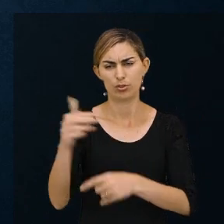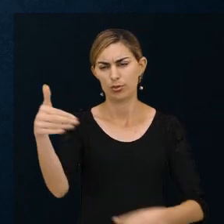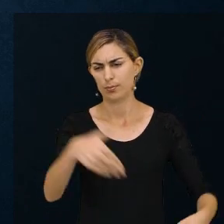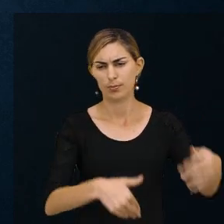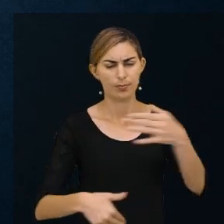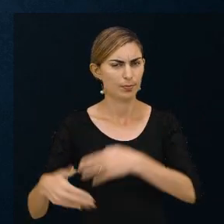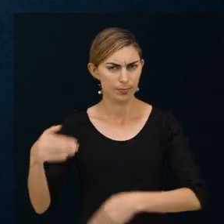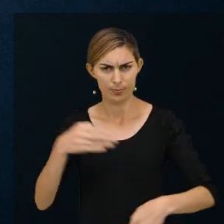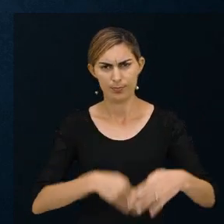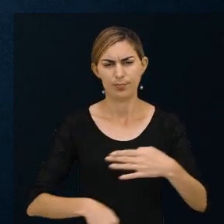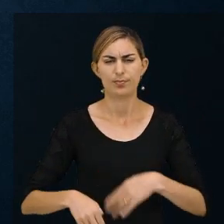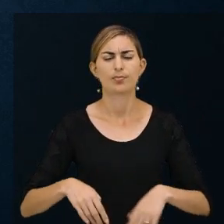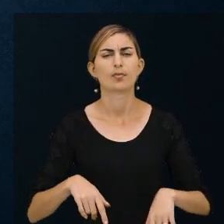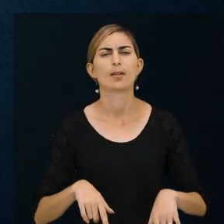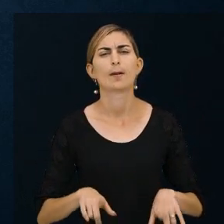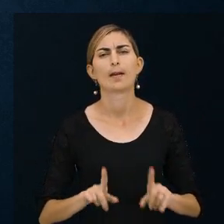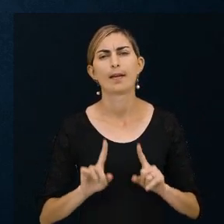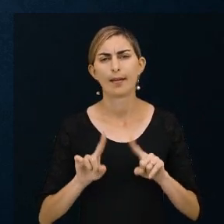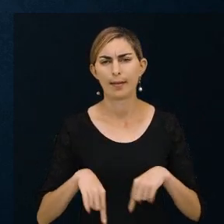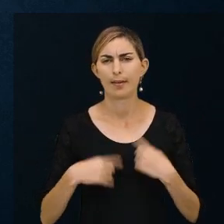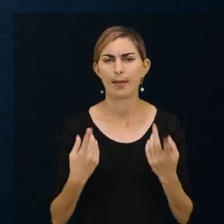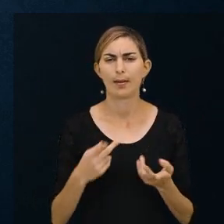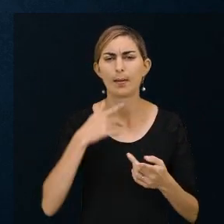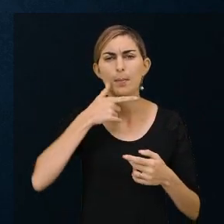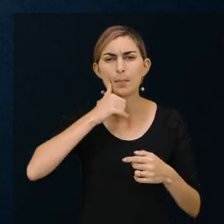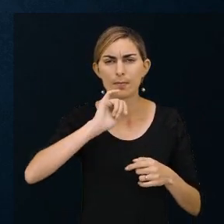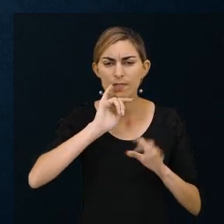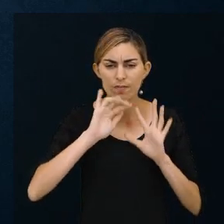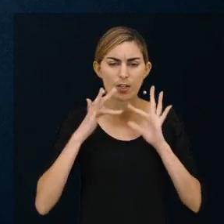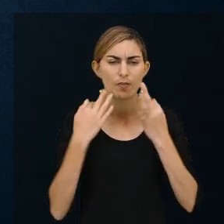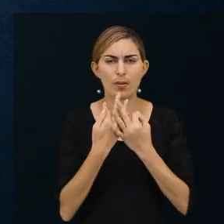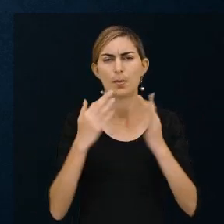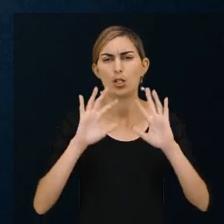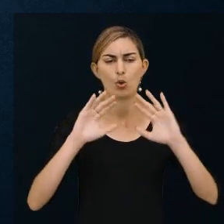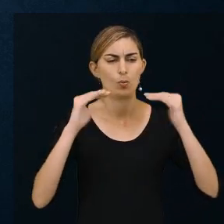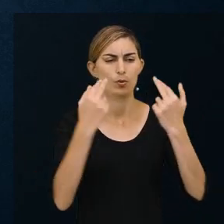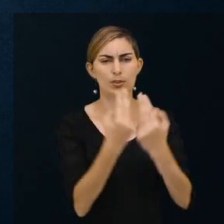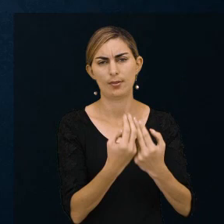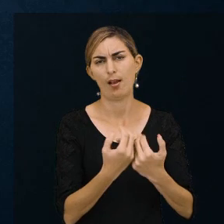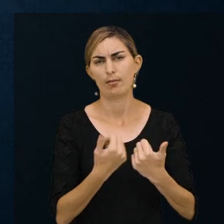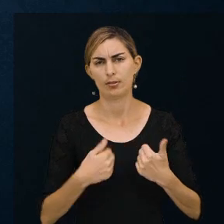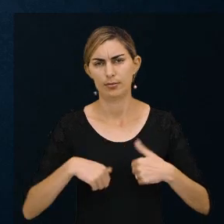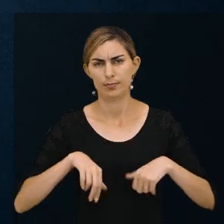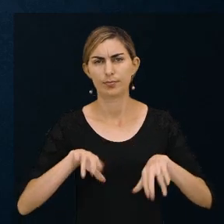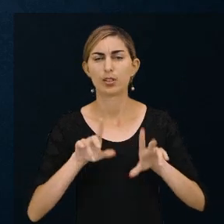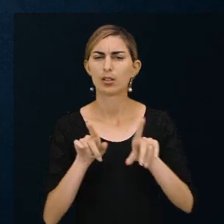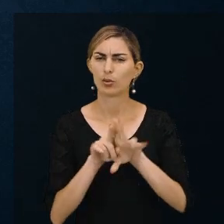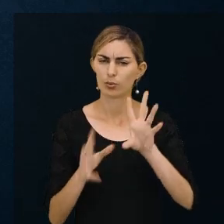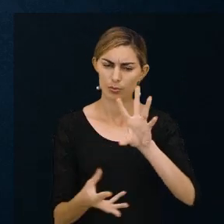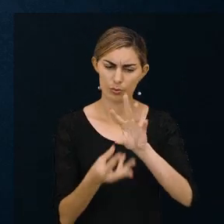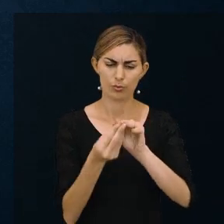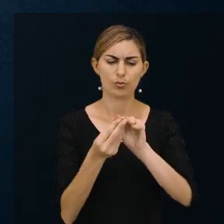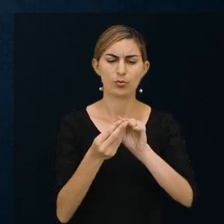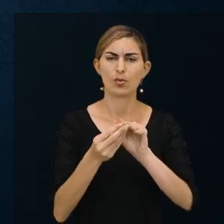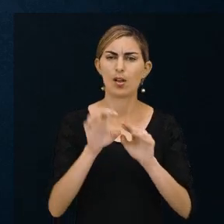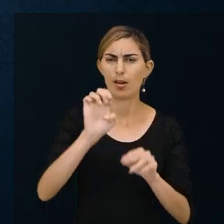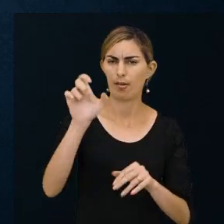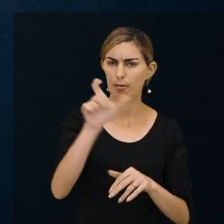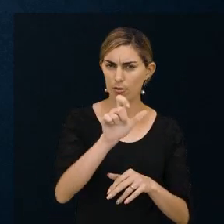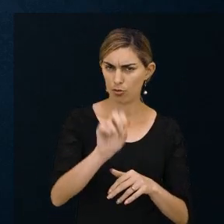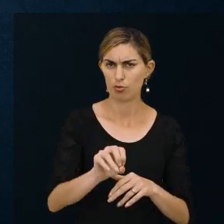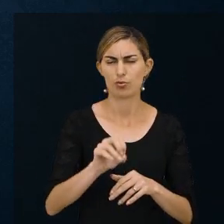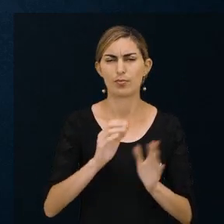gestão participativa, os pais e a comunidade. Então, esses elementos que compõem o eixo